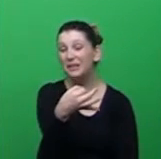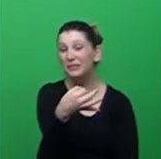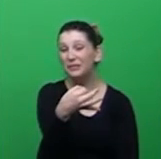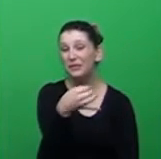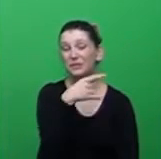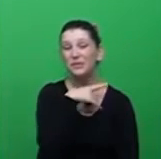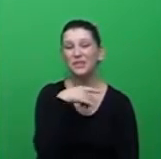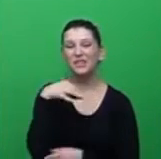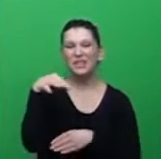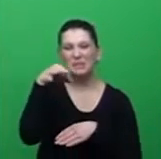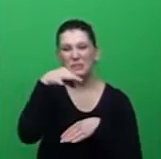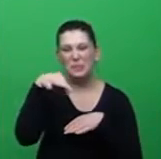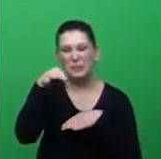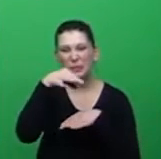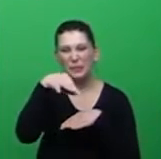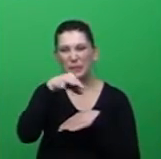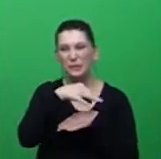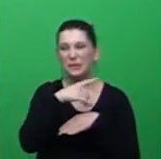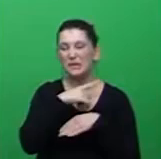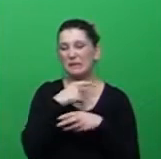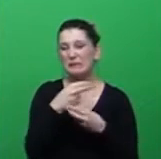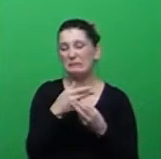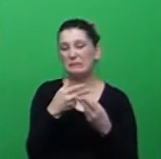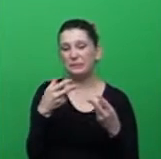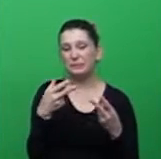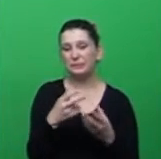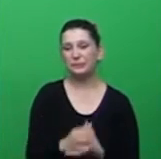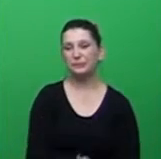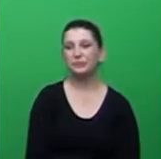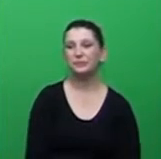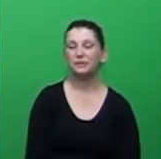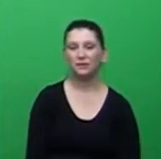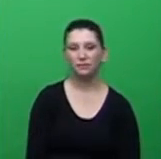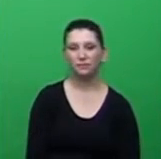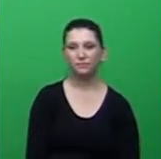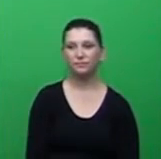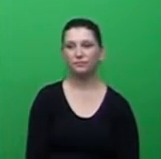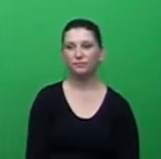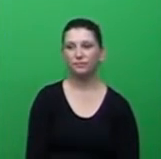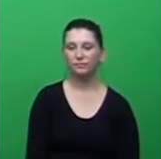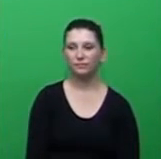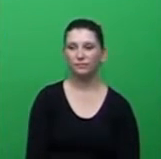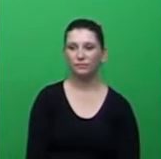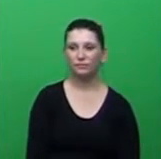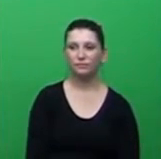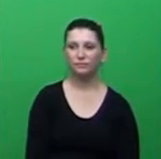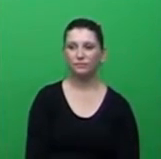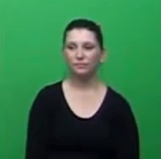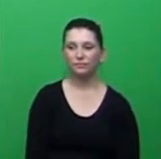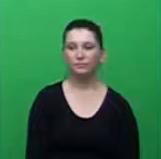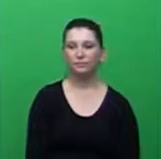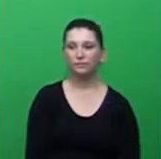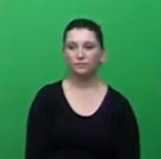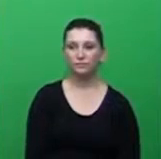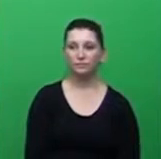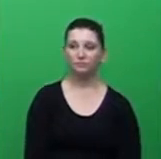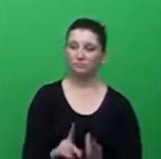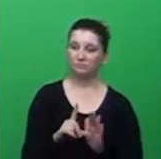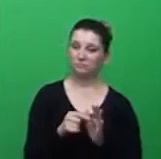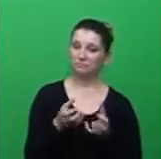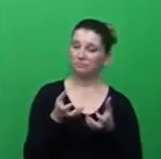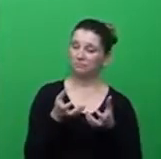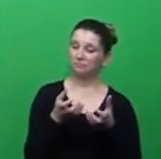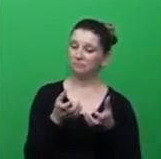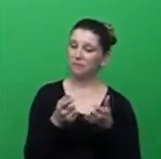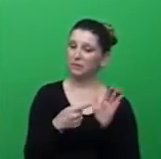moscas. E aí eu tirei até para mostrar, quando estivesse com alguém do passo, a mostrar para eles